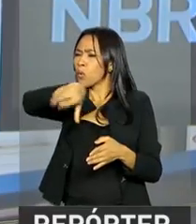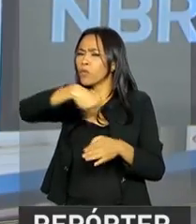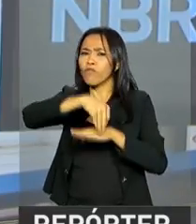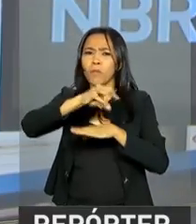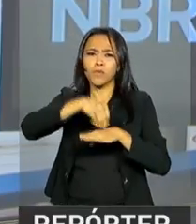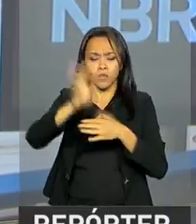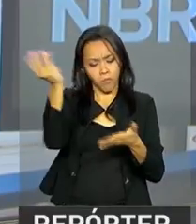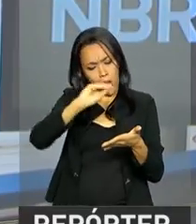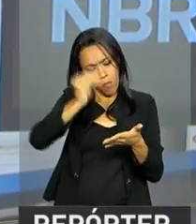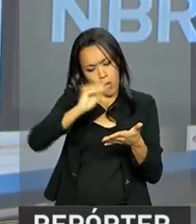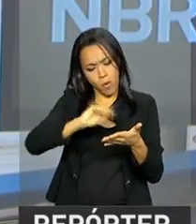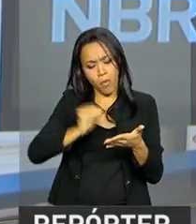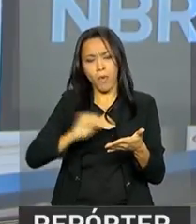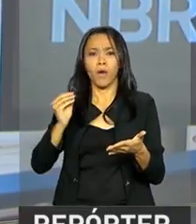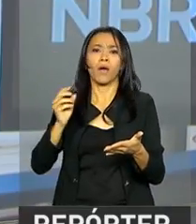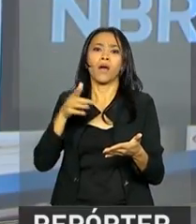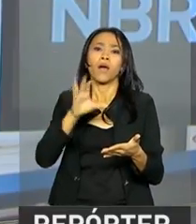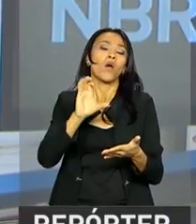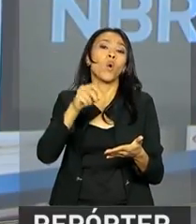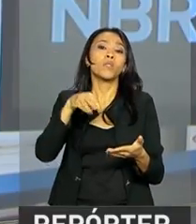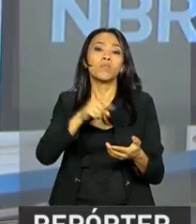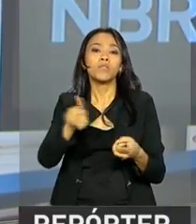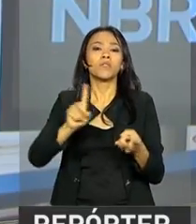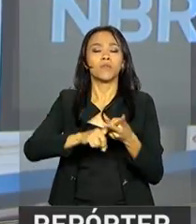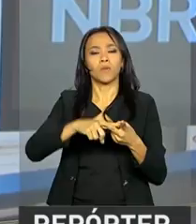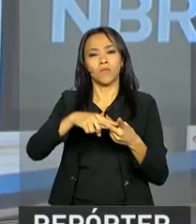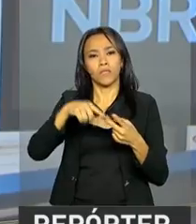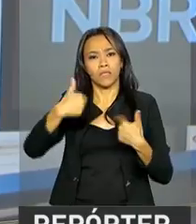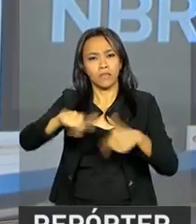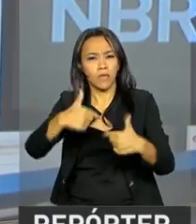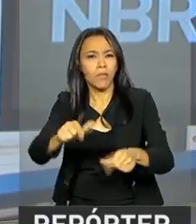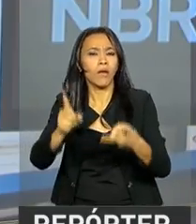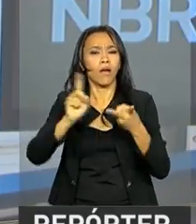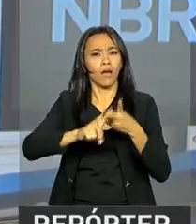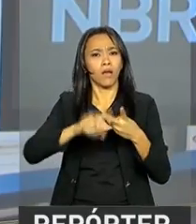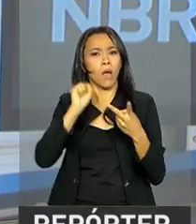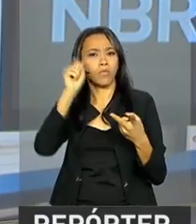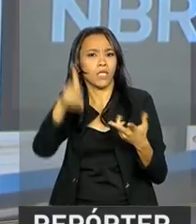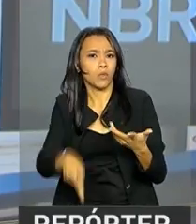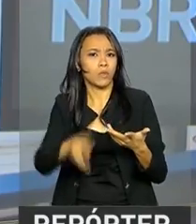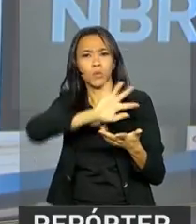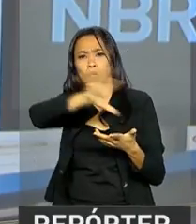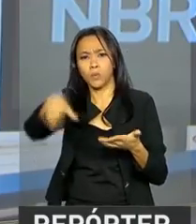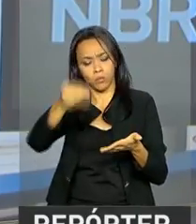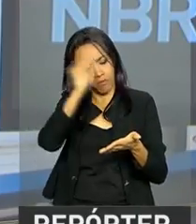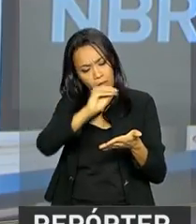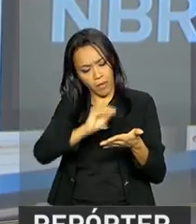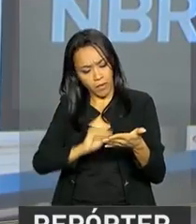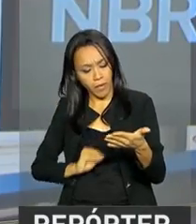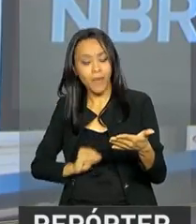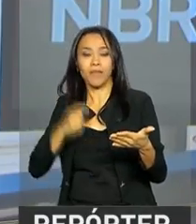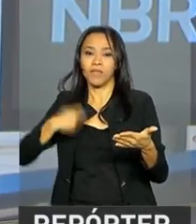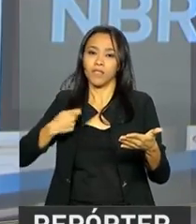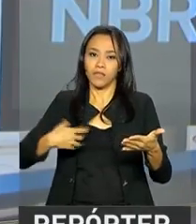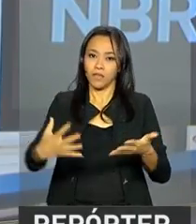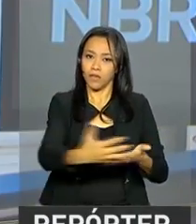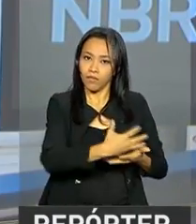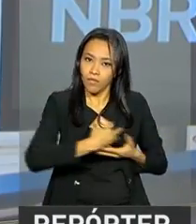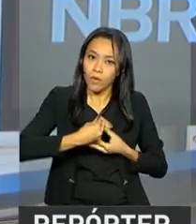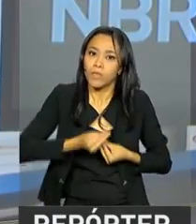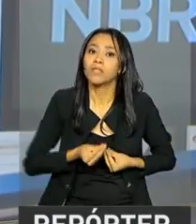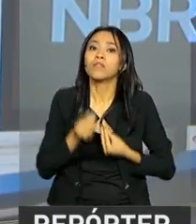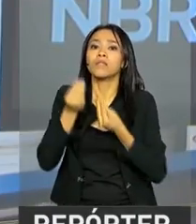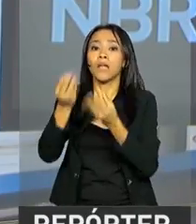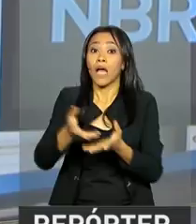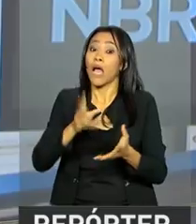as contribuições fiscais trabalhistas e previdenciárias que devem ser recolhidas pelos empregadores a multa